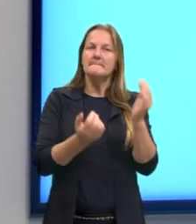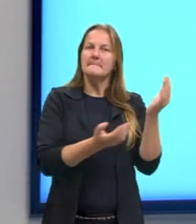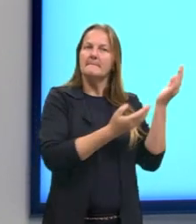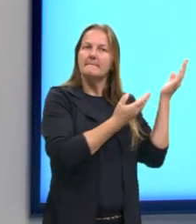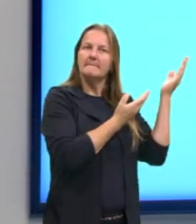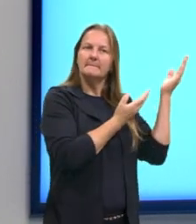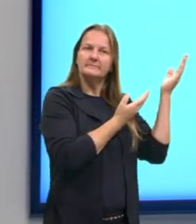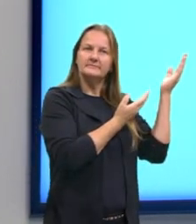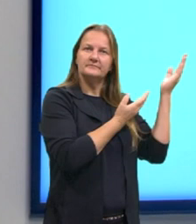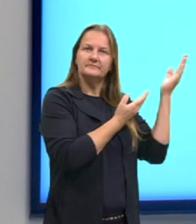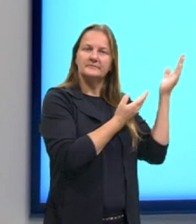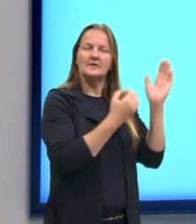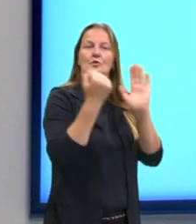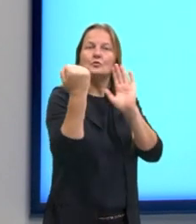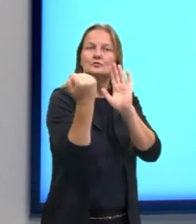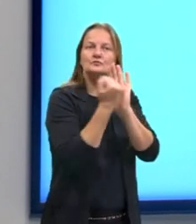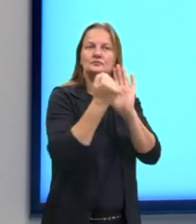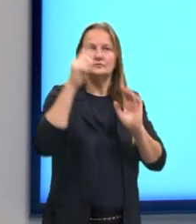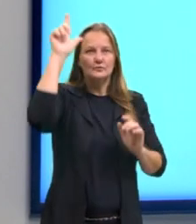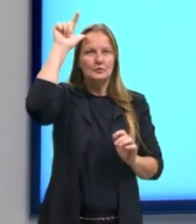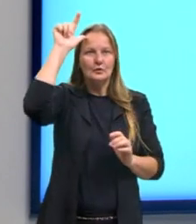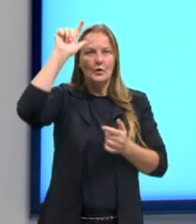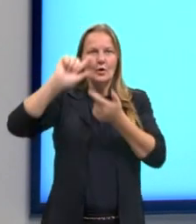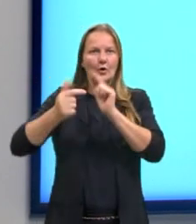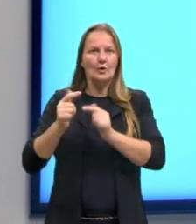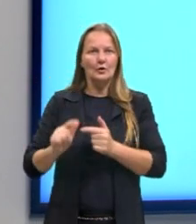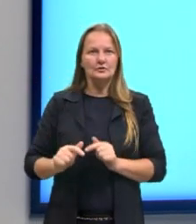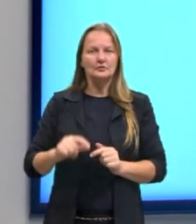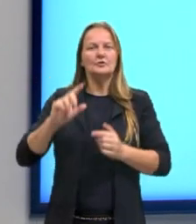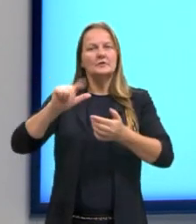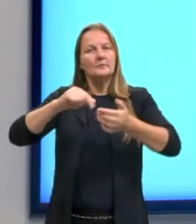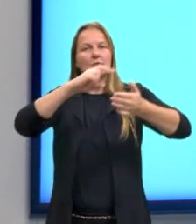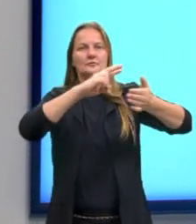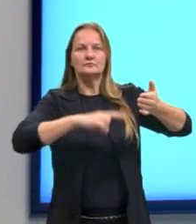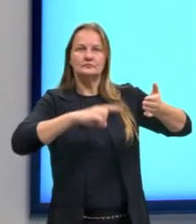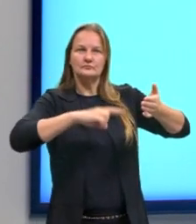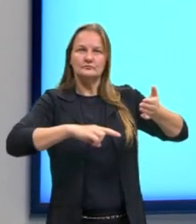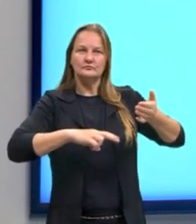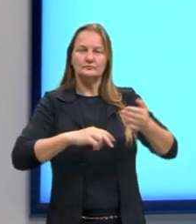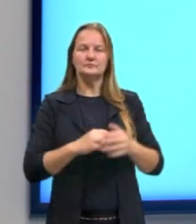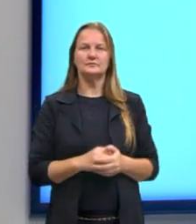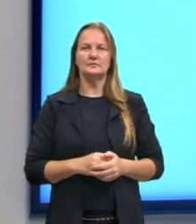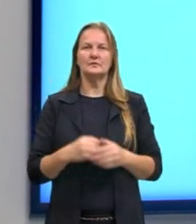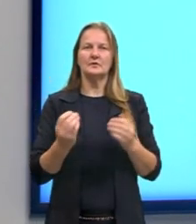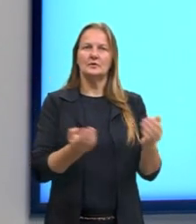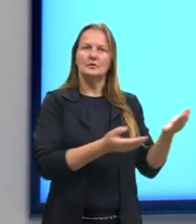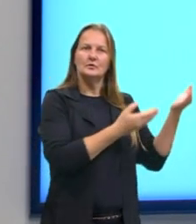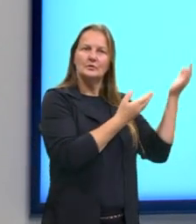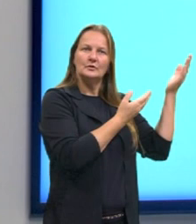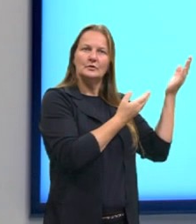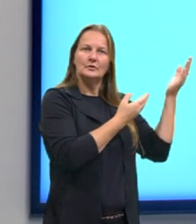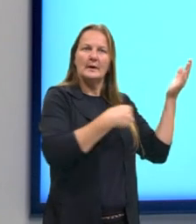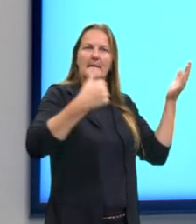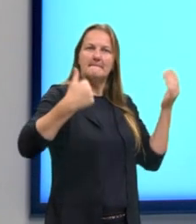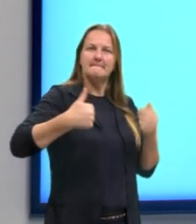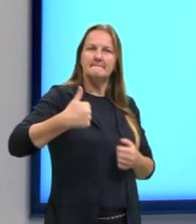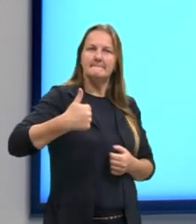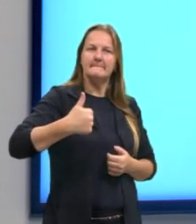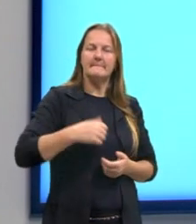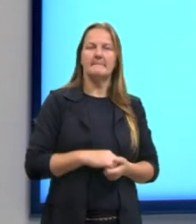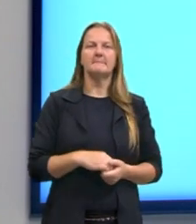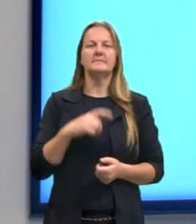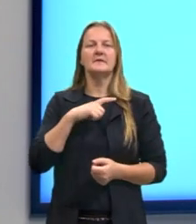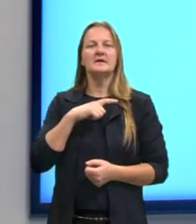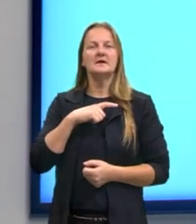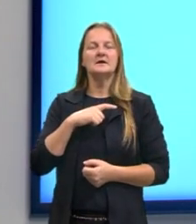símbolo lógico e depois vou fazer a leitura deste símbolo. Aqui nós temos, então, primeiro, existe